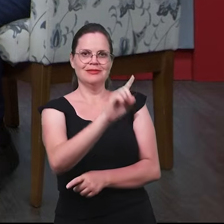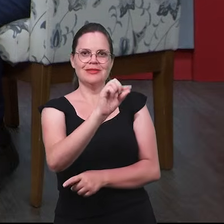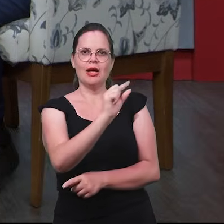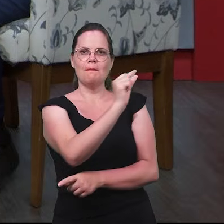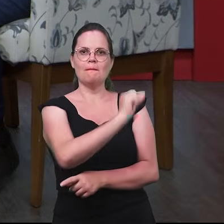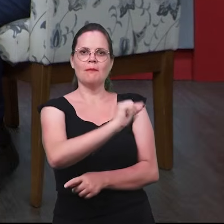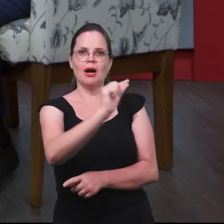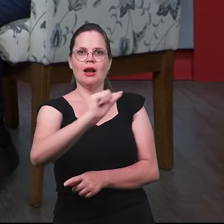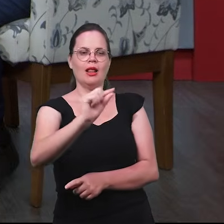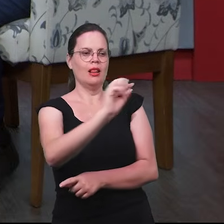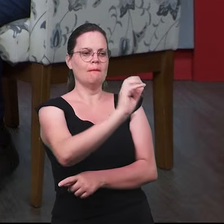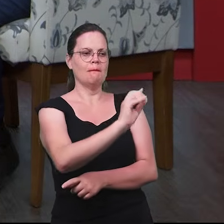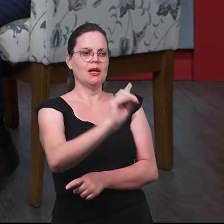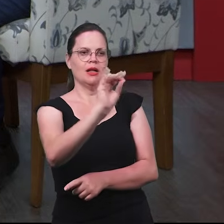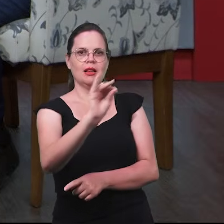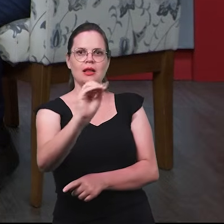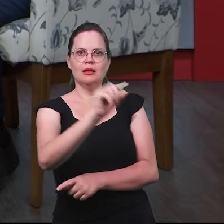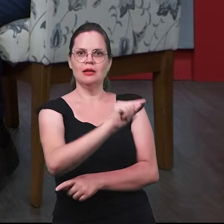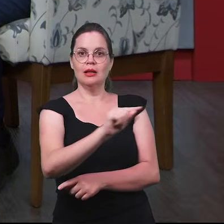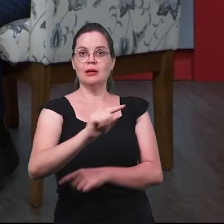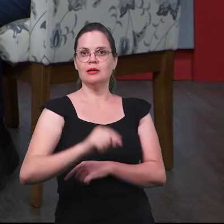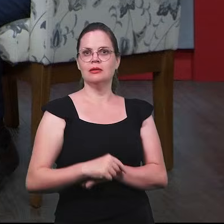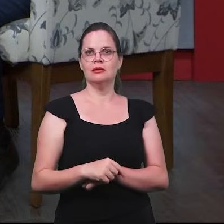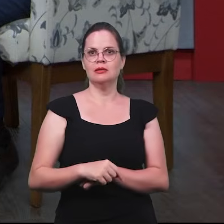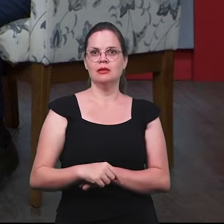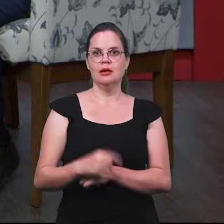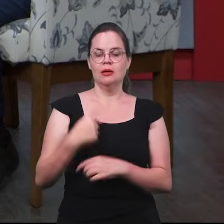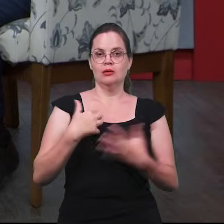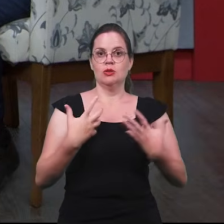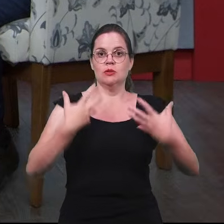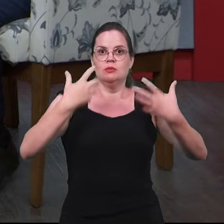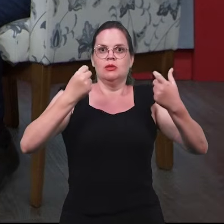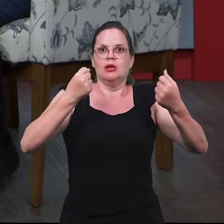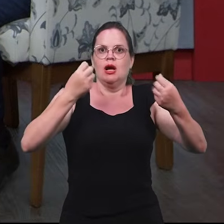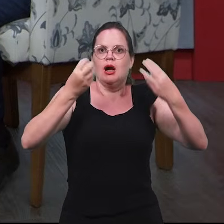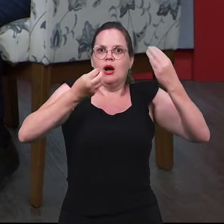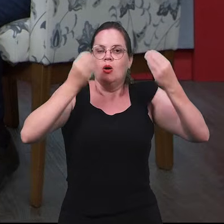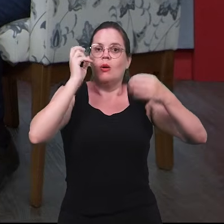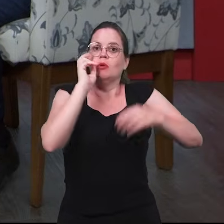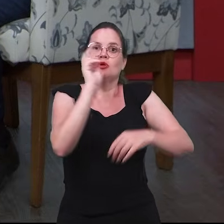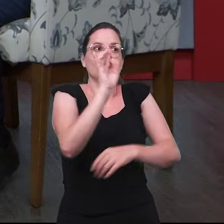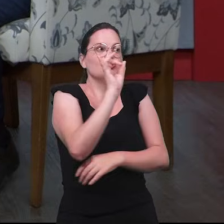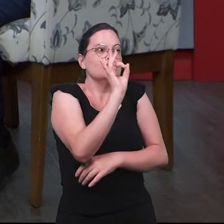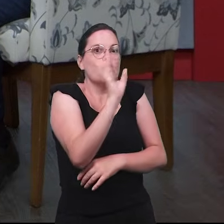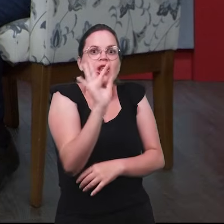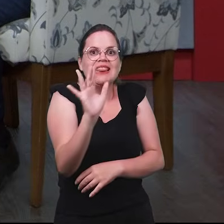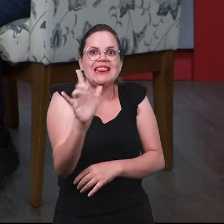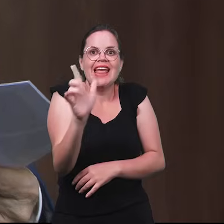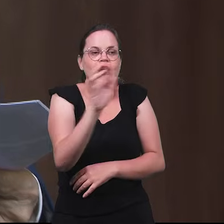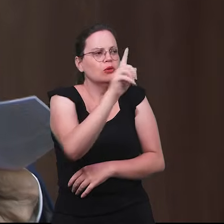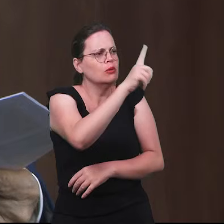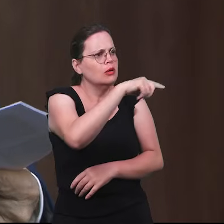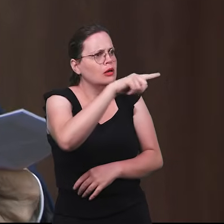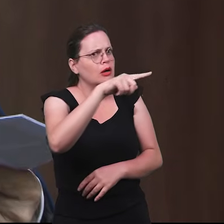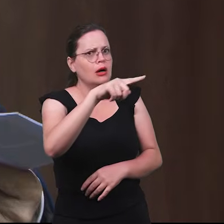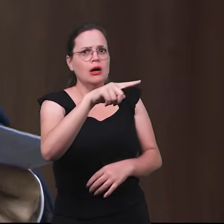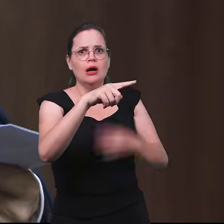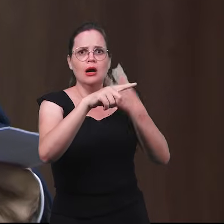grande espanto é que de onde apareceram esses dedos, não é? Ele entendeu